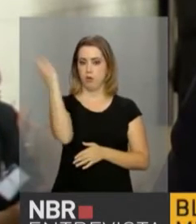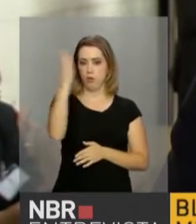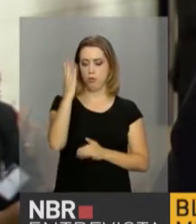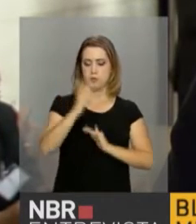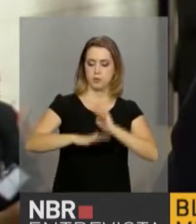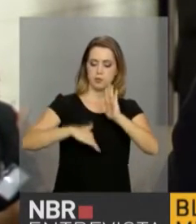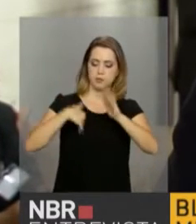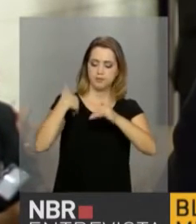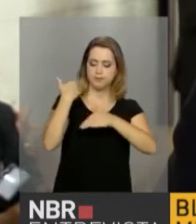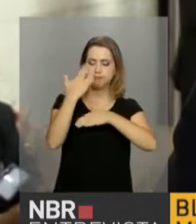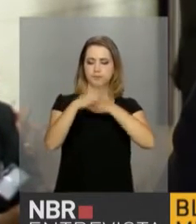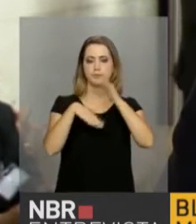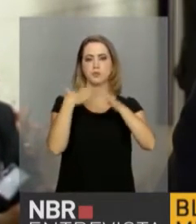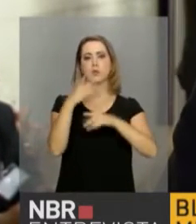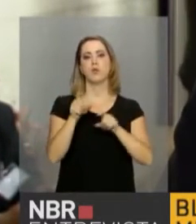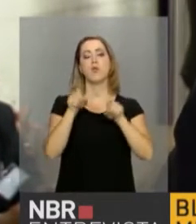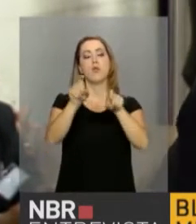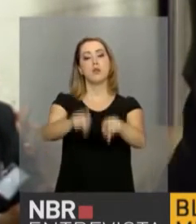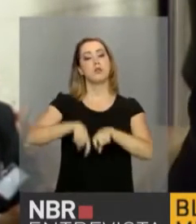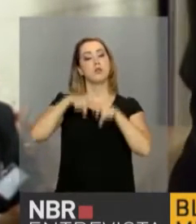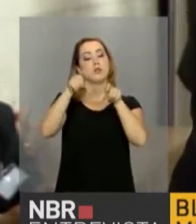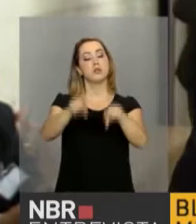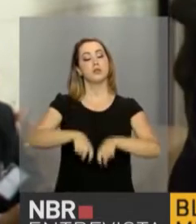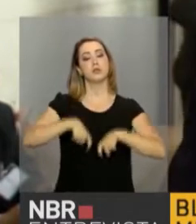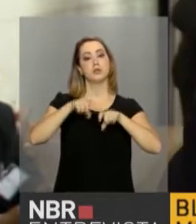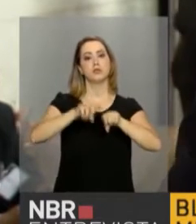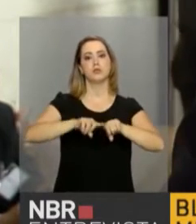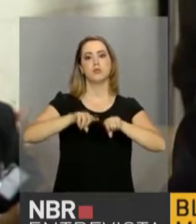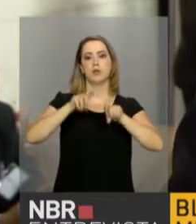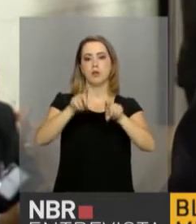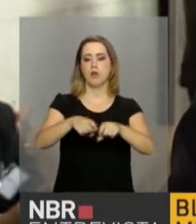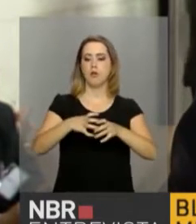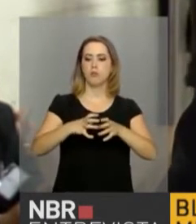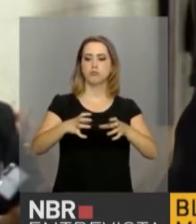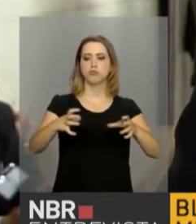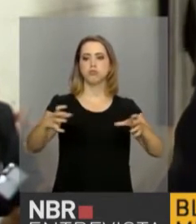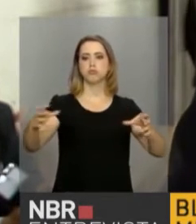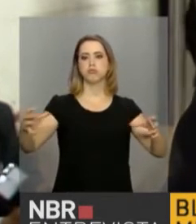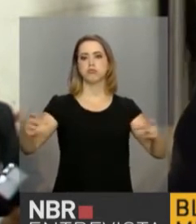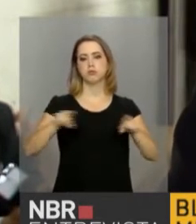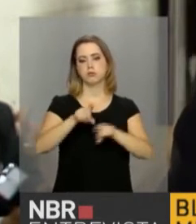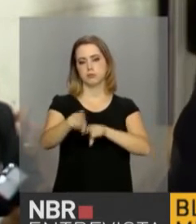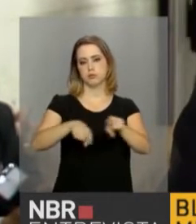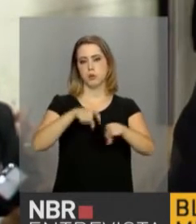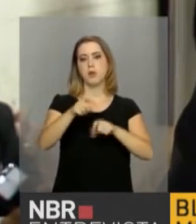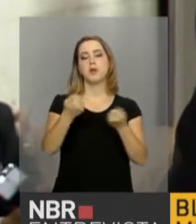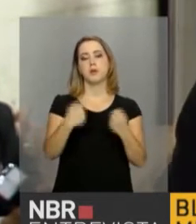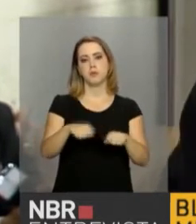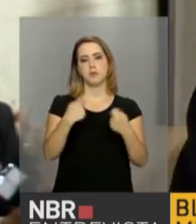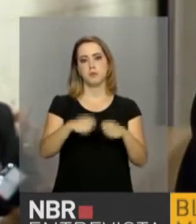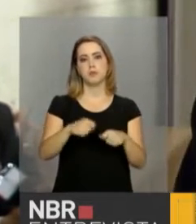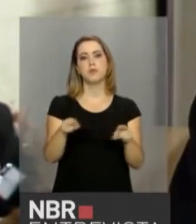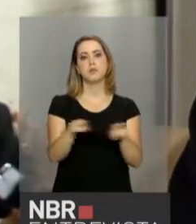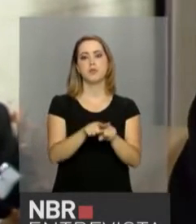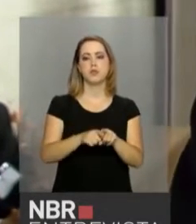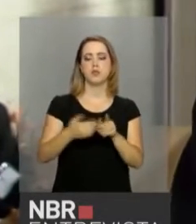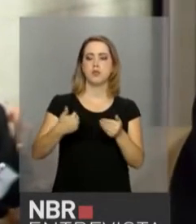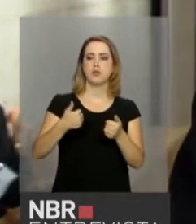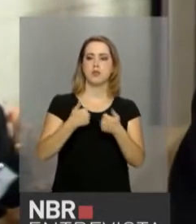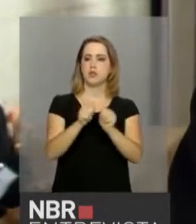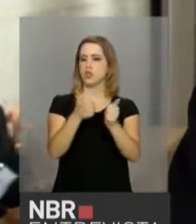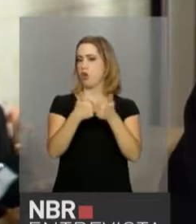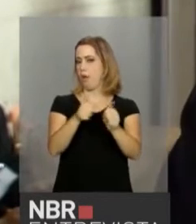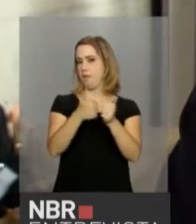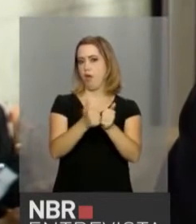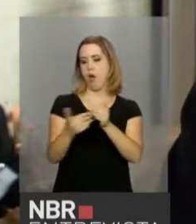da da produção agrícola de grande comores f e tem a necessidade que essas mercadorias trânsito de caminhão